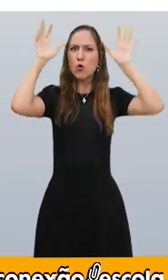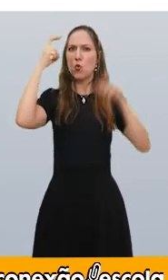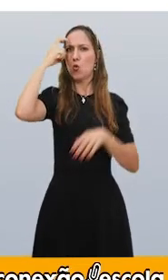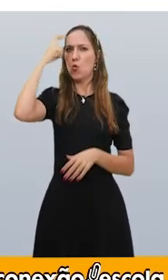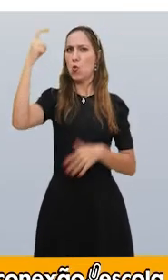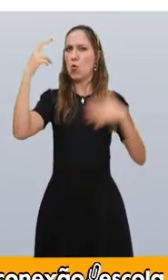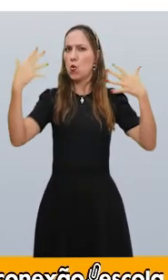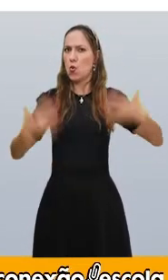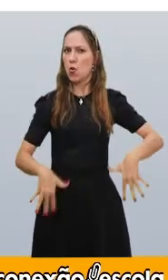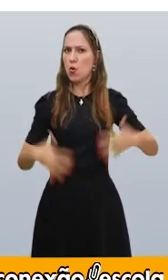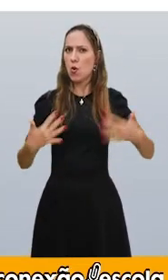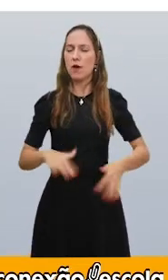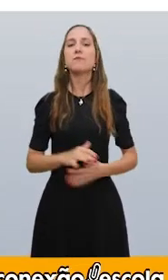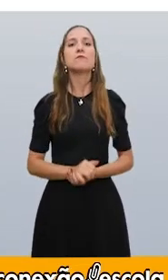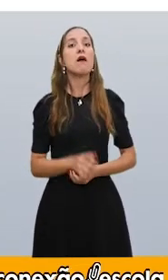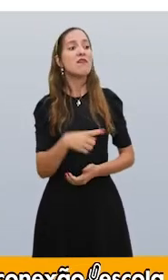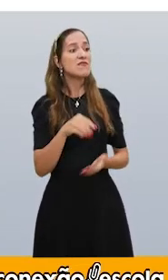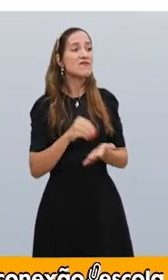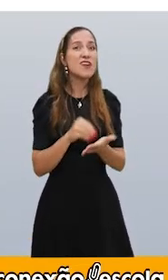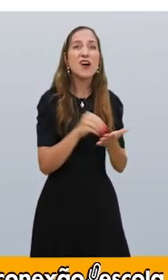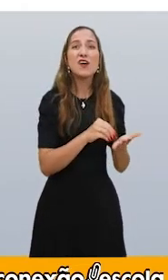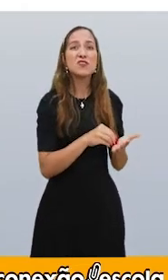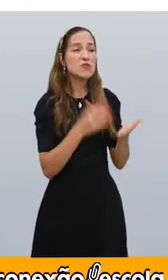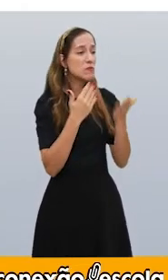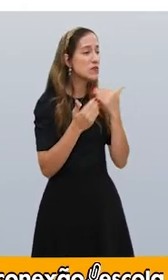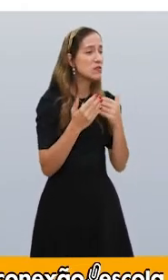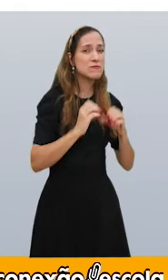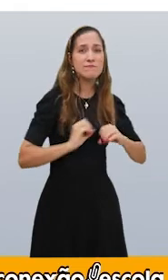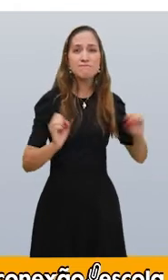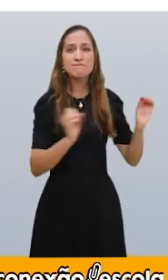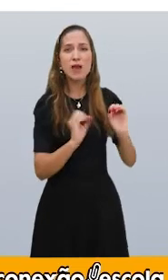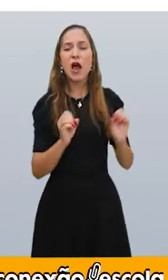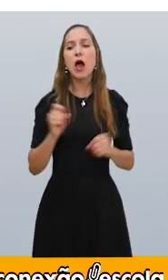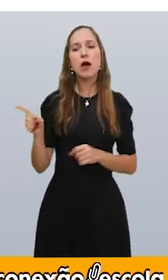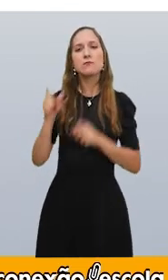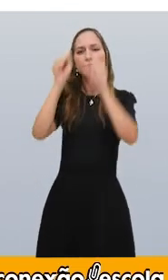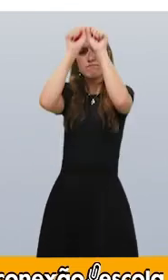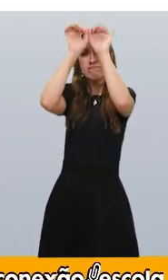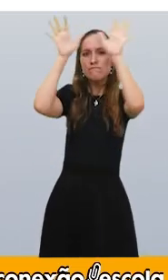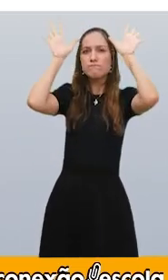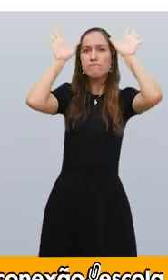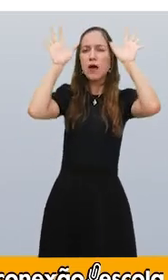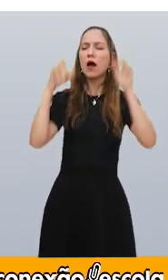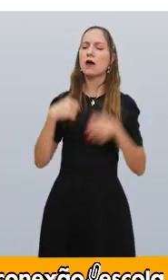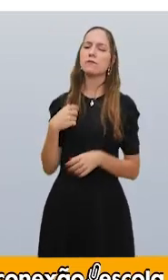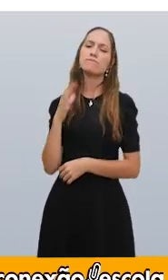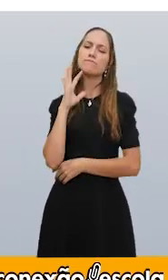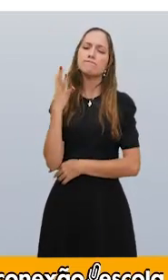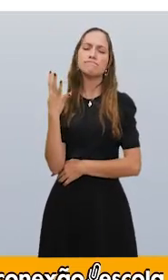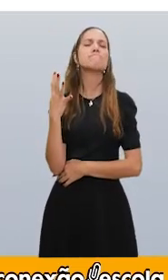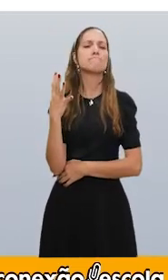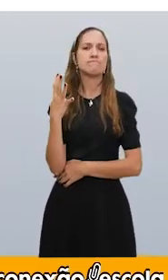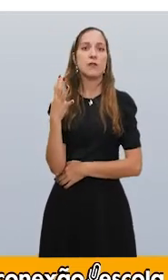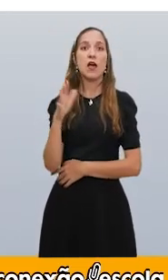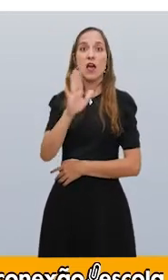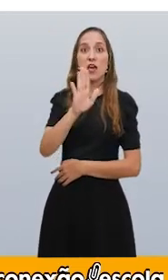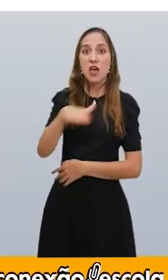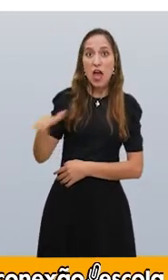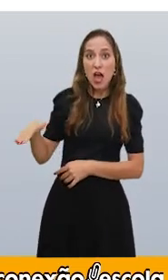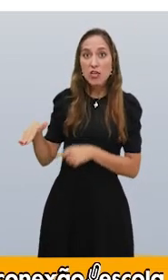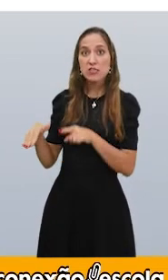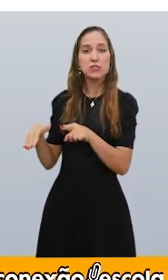sábio. Durante um período de escassez de comida, ele decidiu que